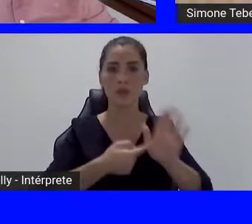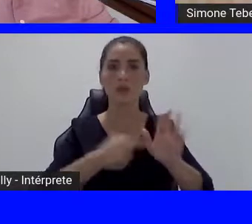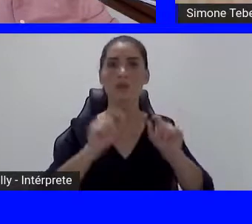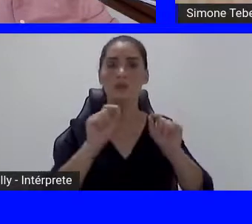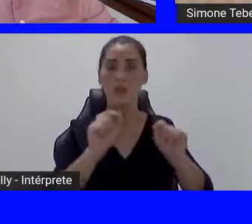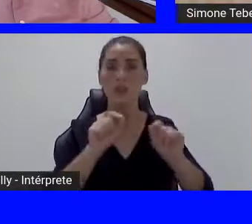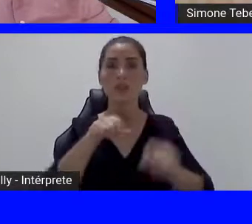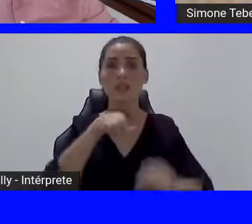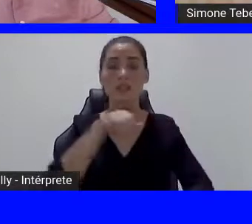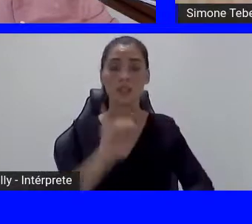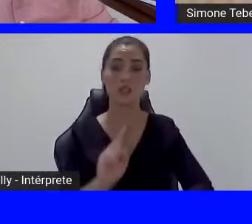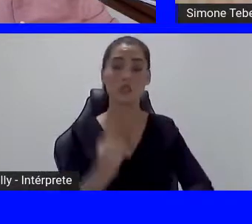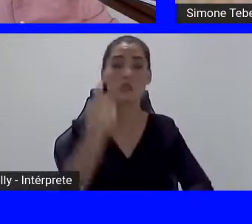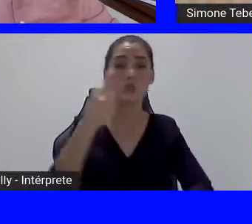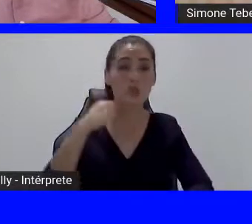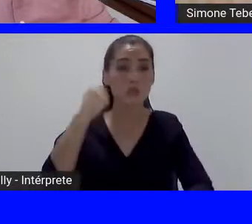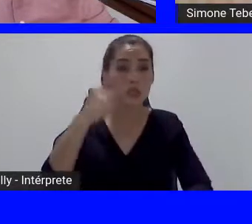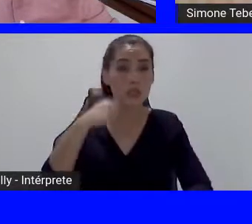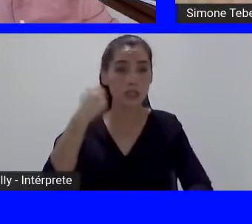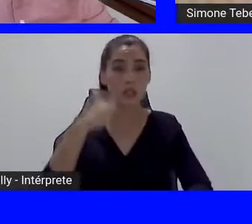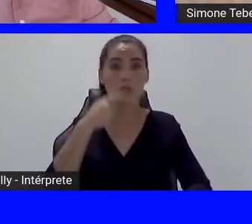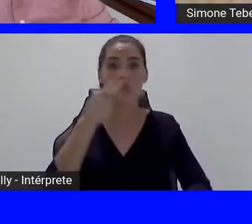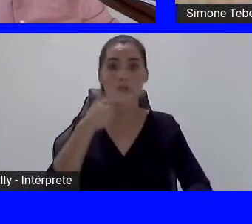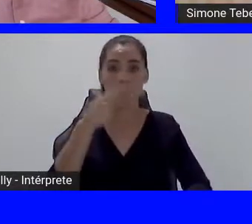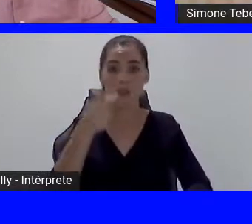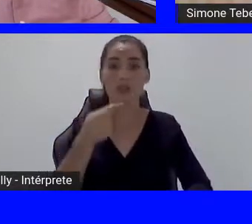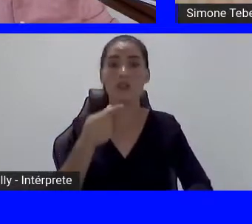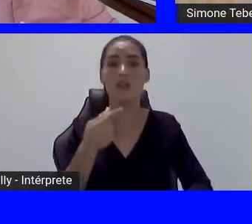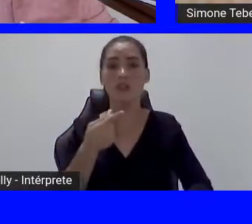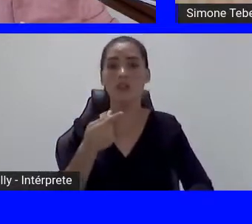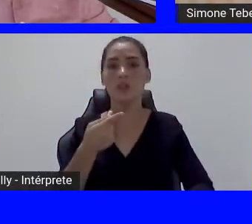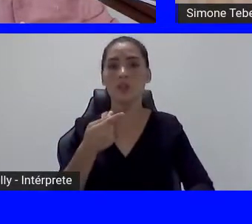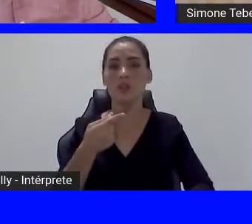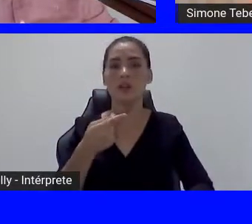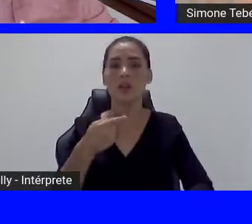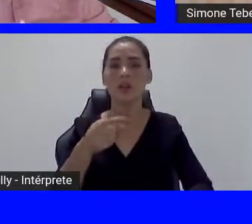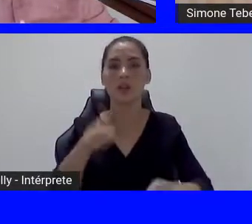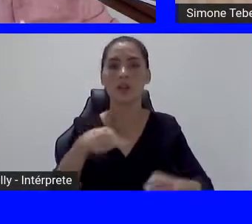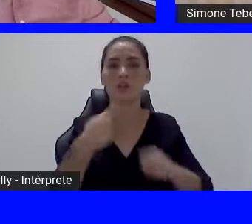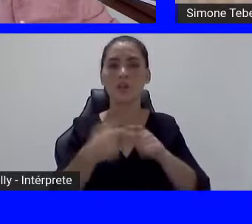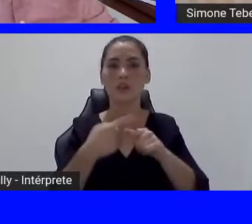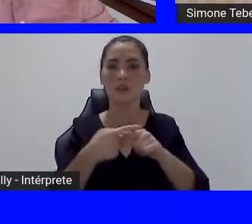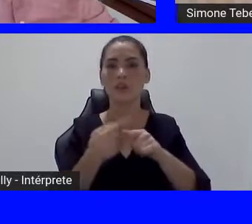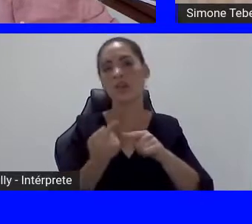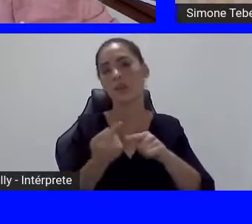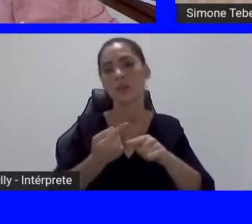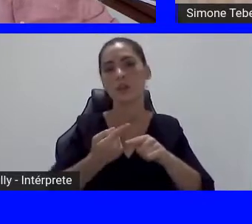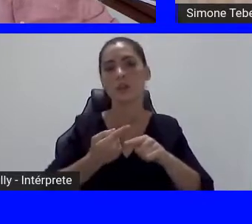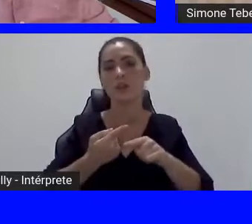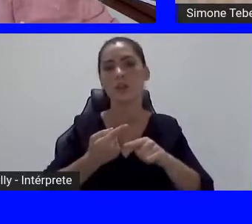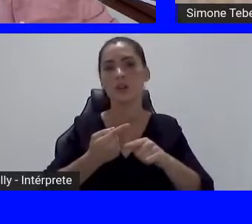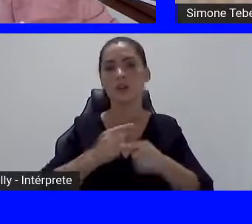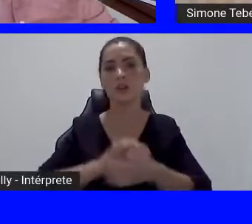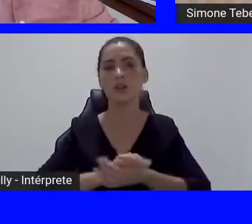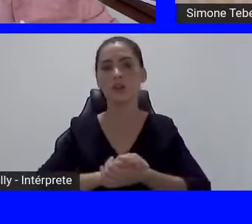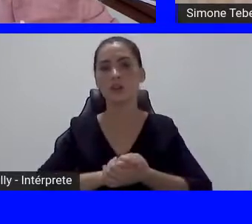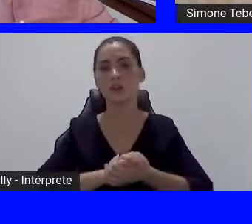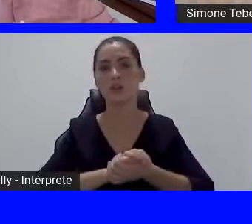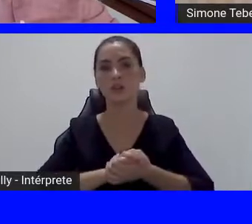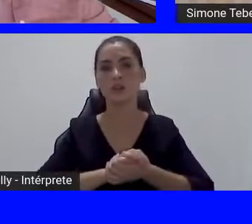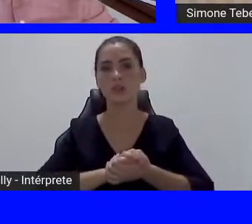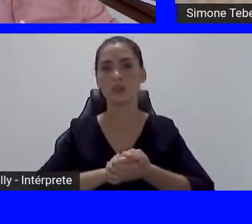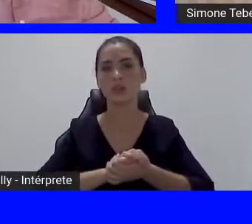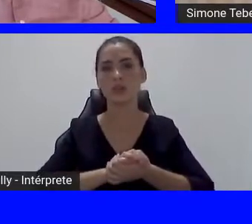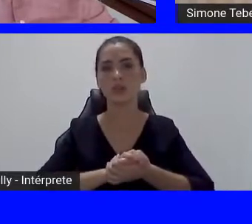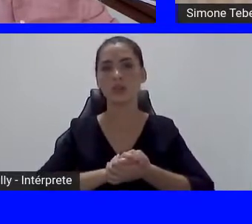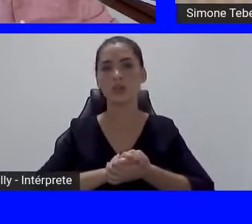unanimidade, a maioria dos senadores, dos deputados federais, nessa marcha, que é uma marcha do